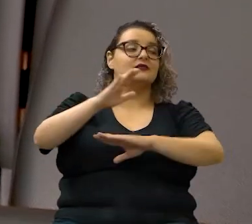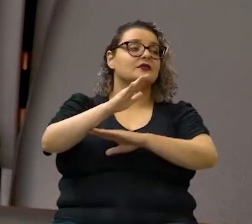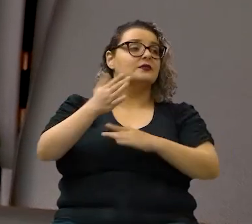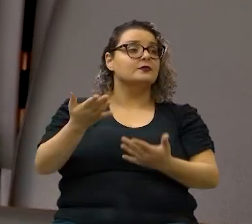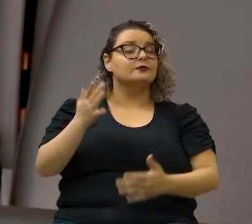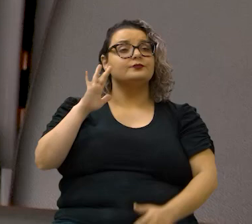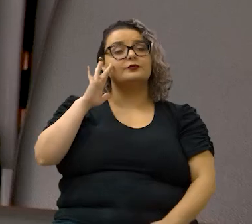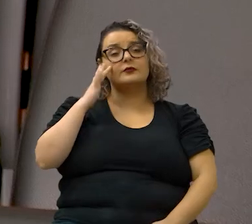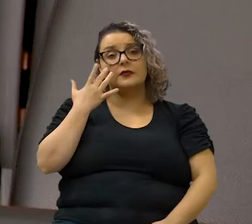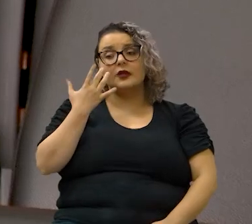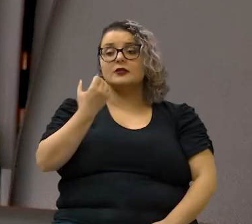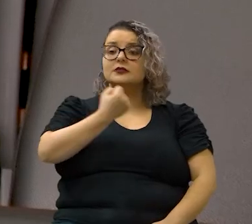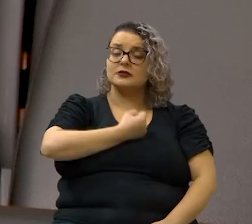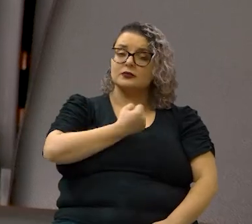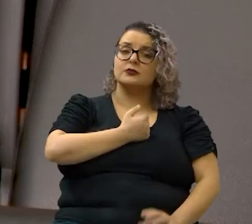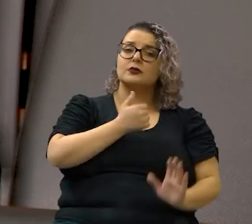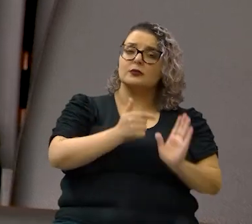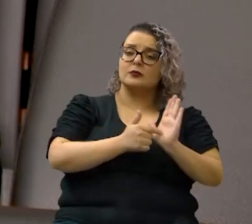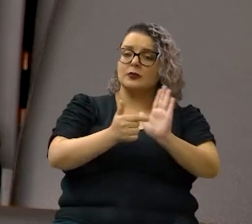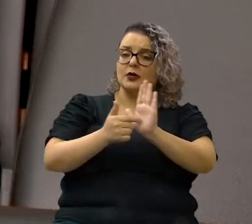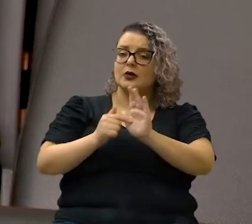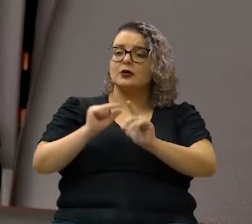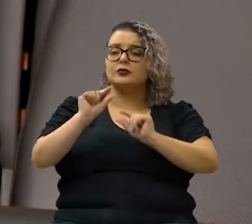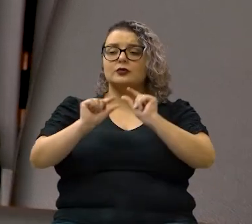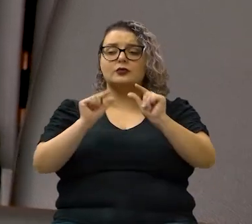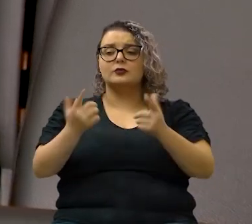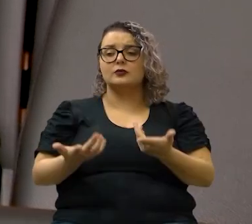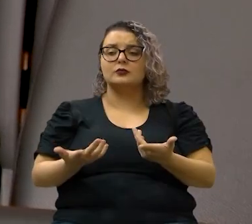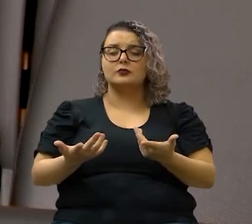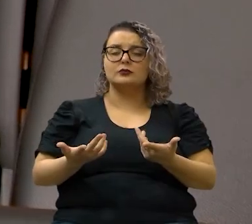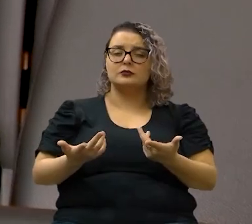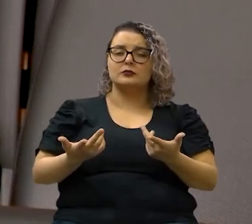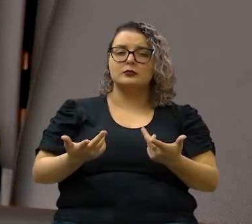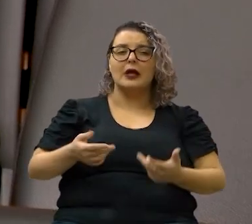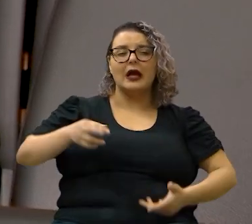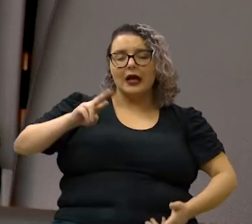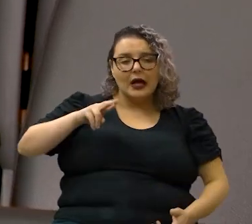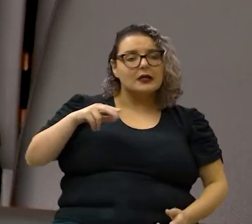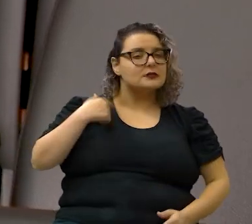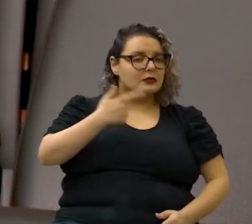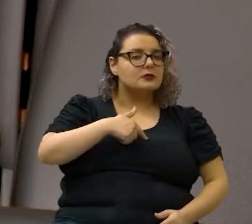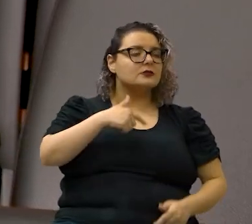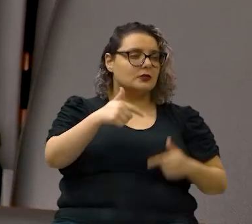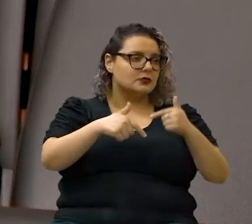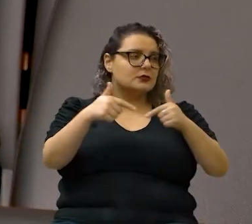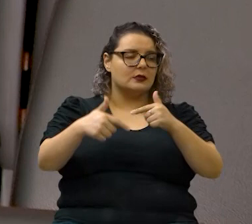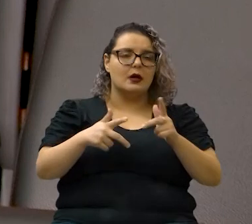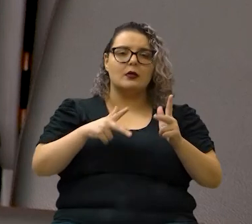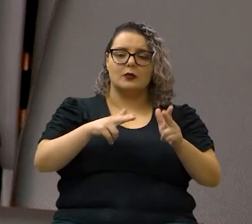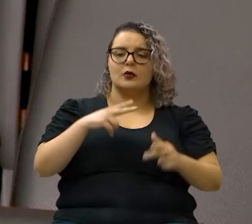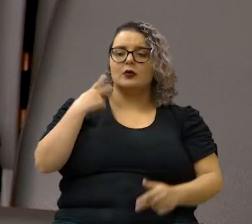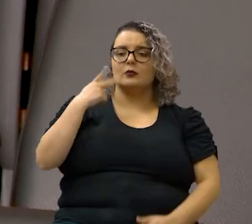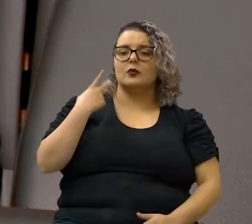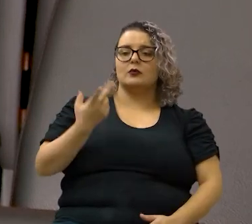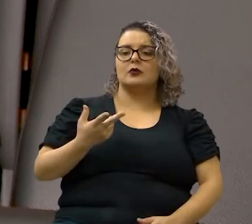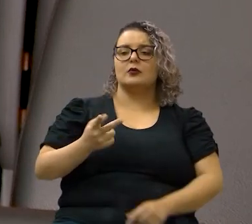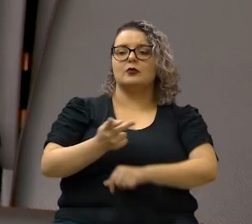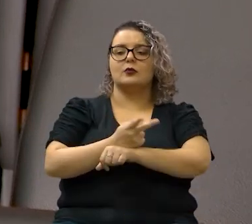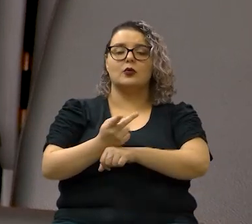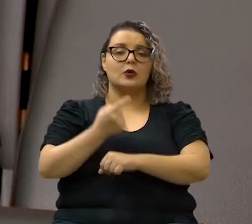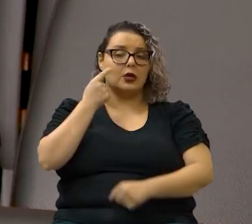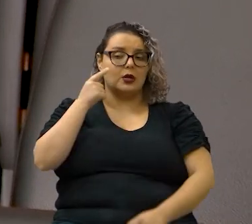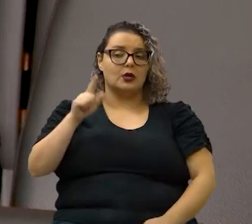TV Câmara. Eu acho que são números que mostram um pouco a natureza do nosso trabalho, né? Como vereador, a gente